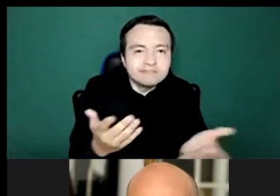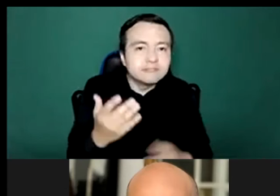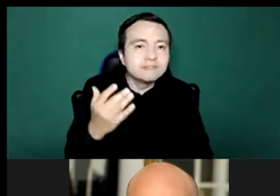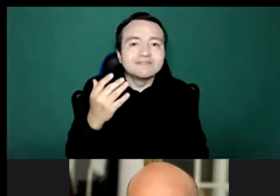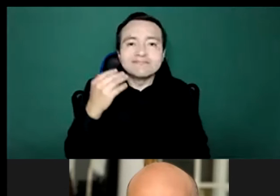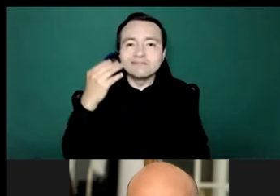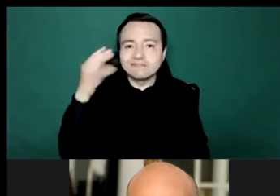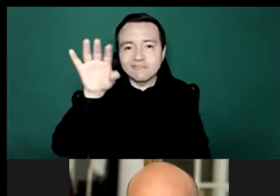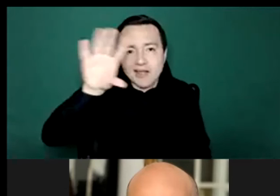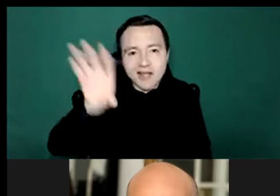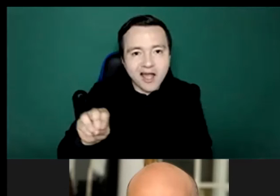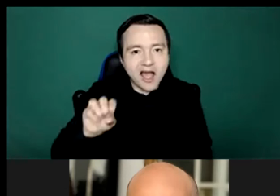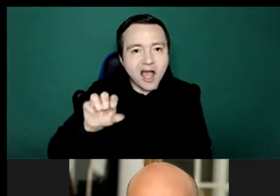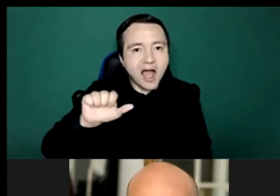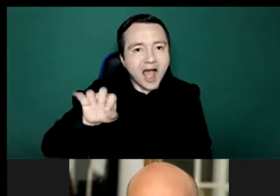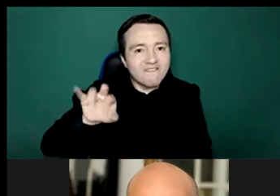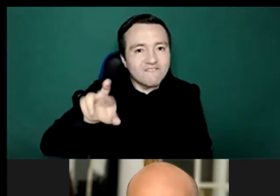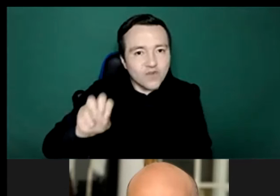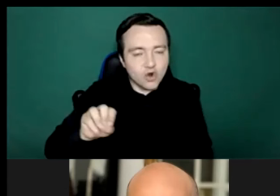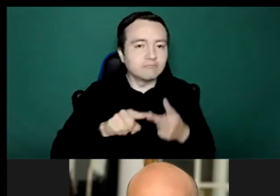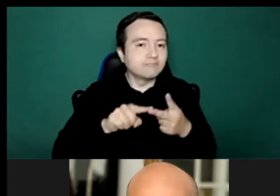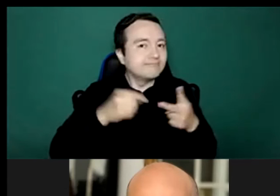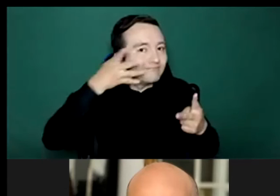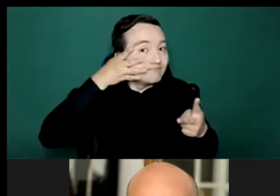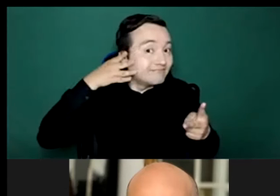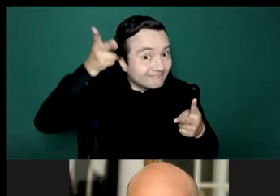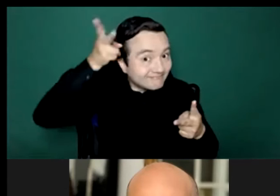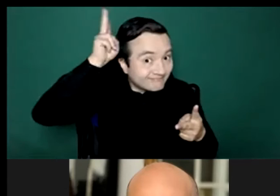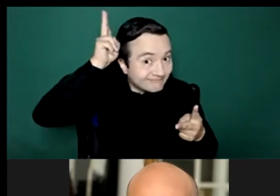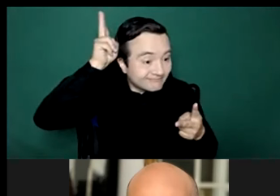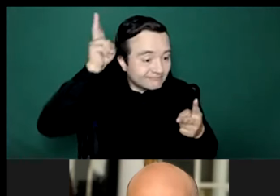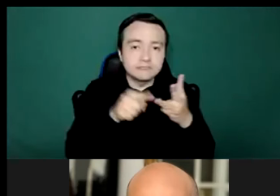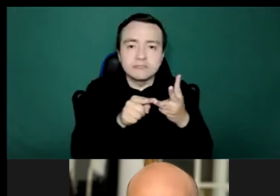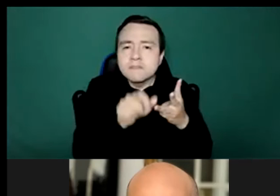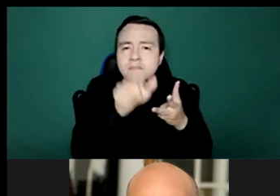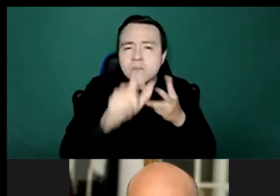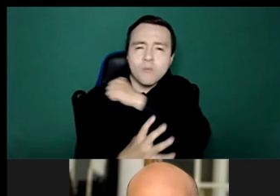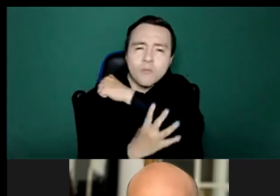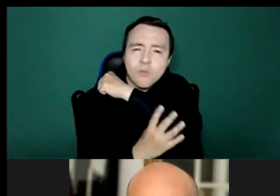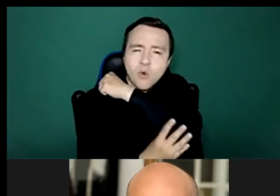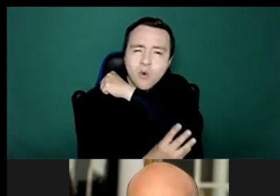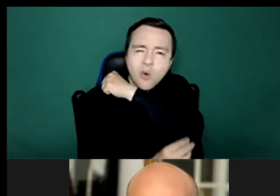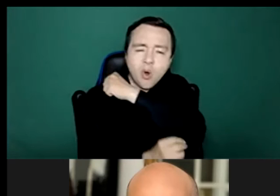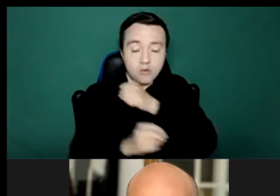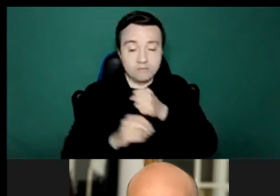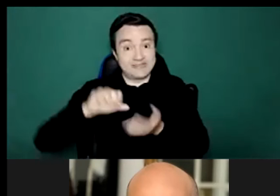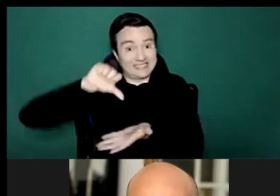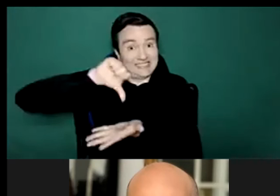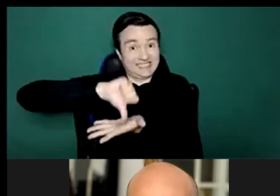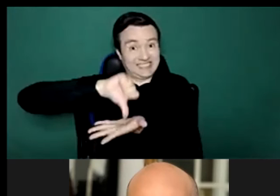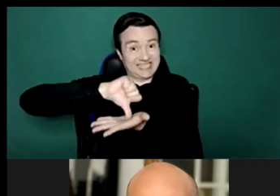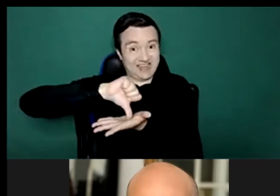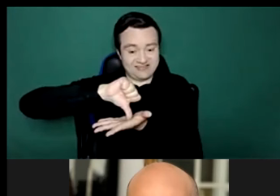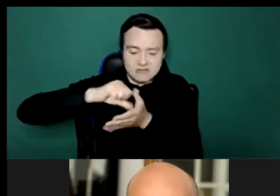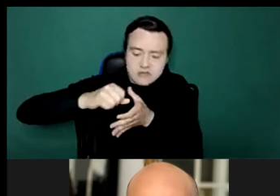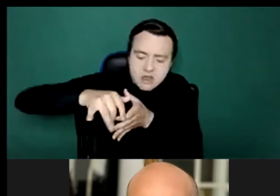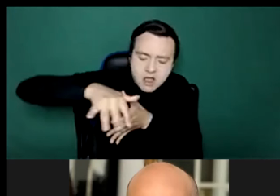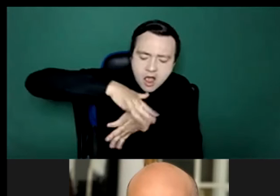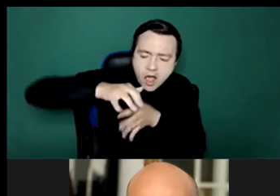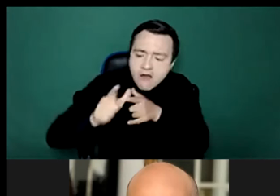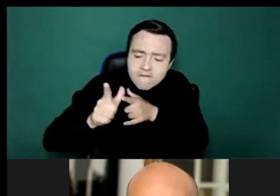como as populações indígenas, como as populações pobres da periferia das grandes cidades de América Latina.